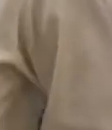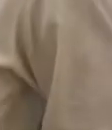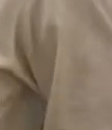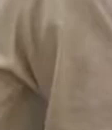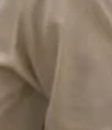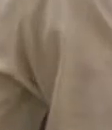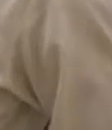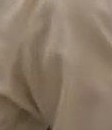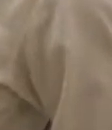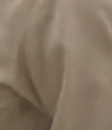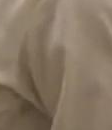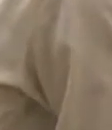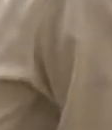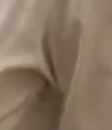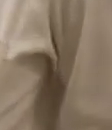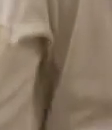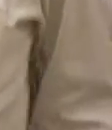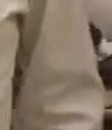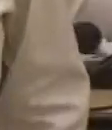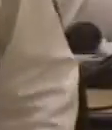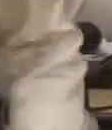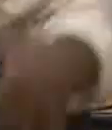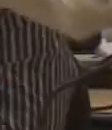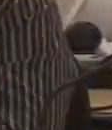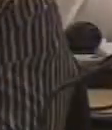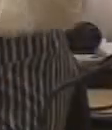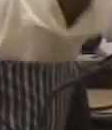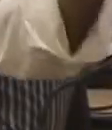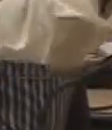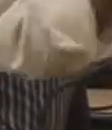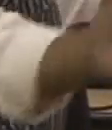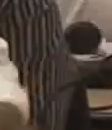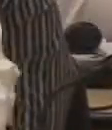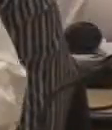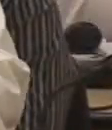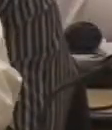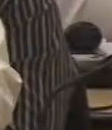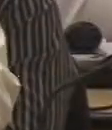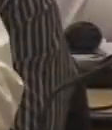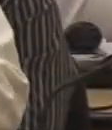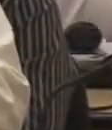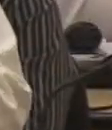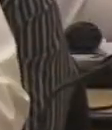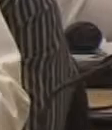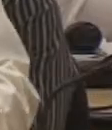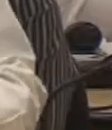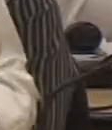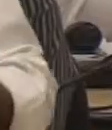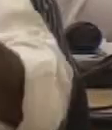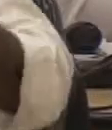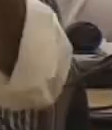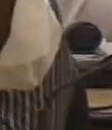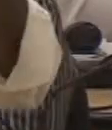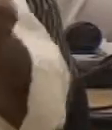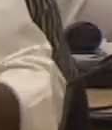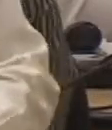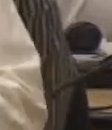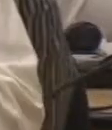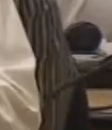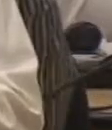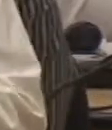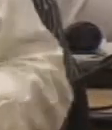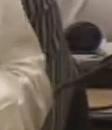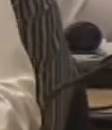é para trabalhar. Mas, de repente, a gente pega o bairro da periferia, a pessoa simples, não tem jeito de fazer outra forma. Você chegar em